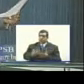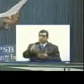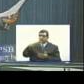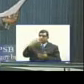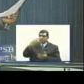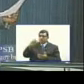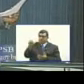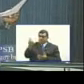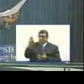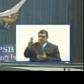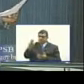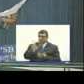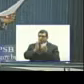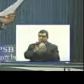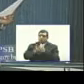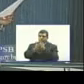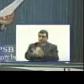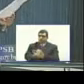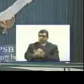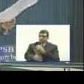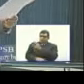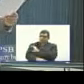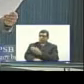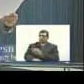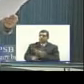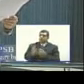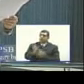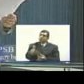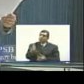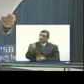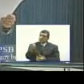245 ocupantes de cargos em comissão e